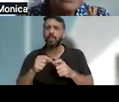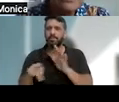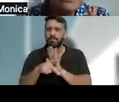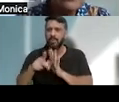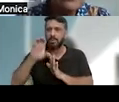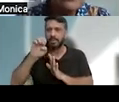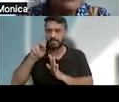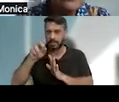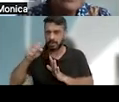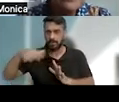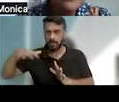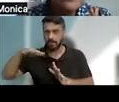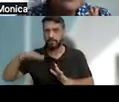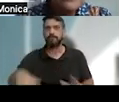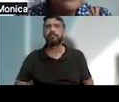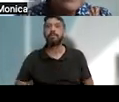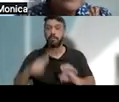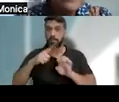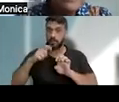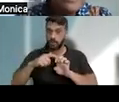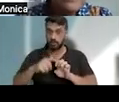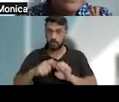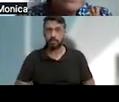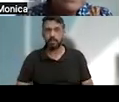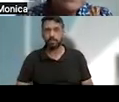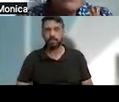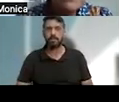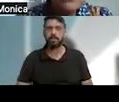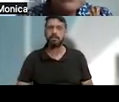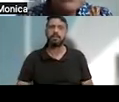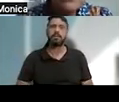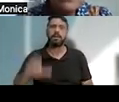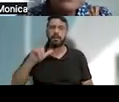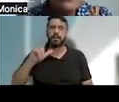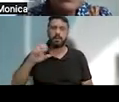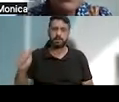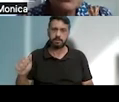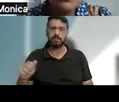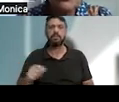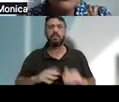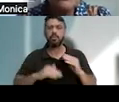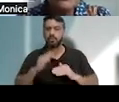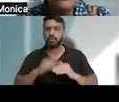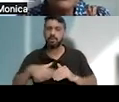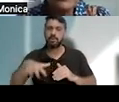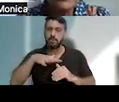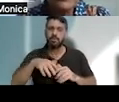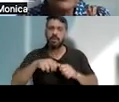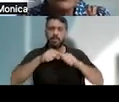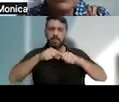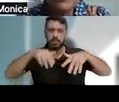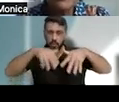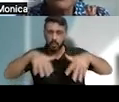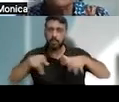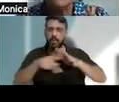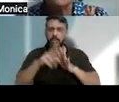de empreendedorismo. E aí cada quem, a Clarissa faz construção de circuitos biológicos, Helena faz